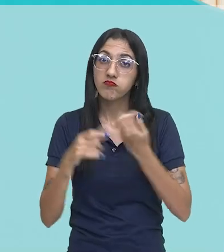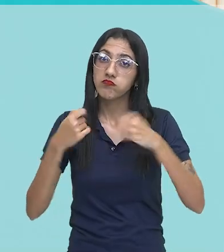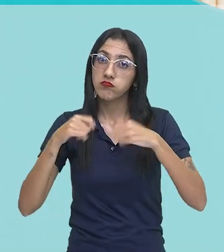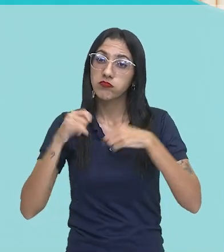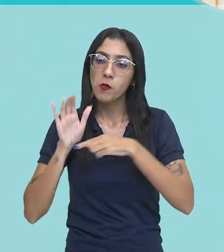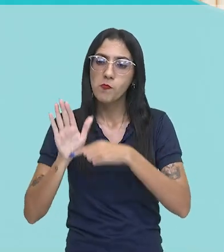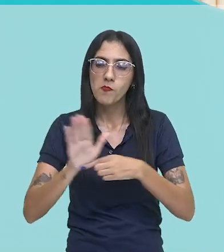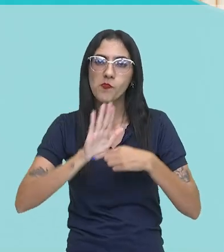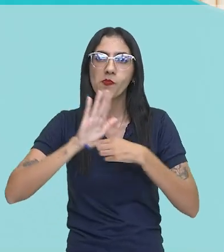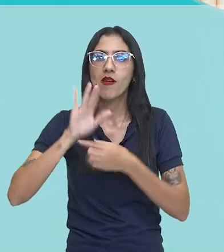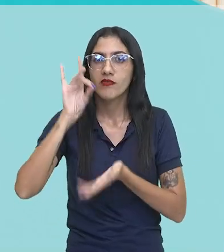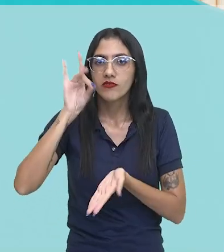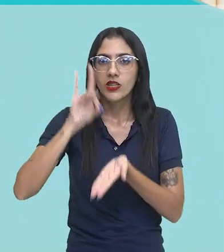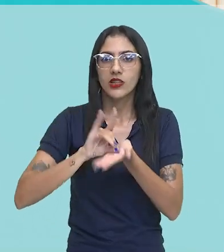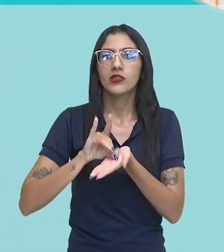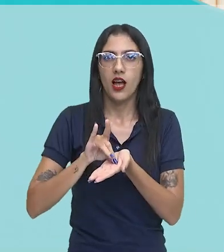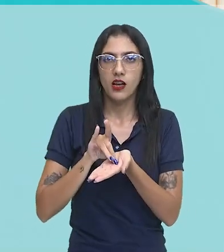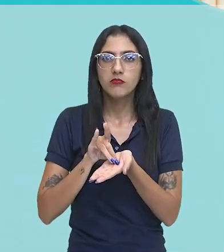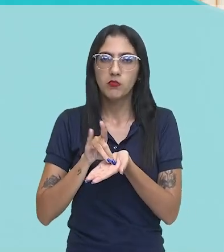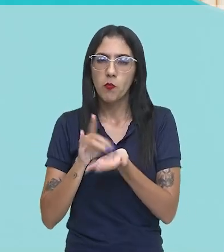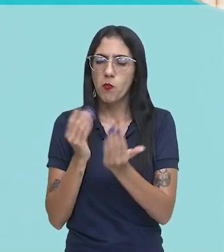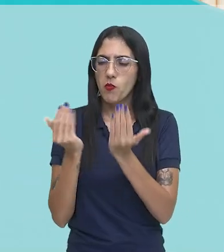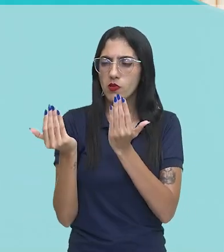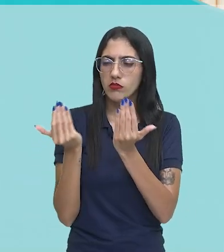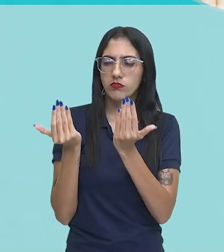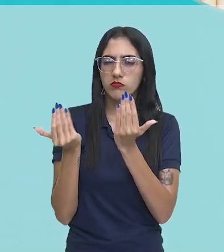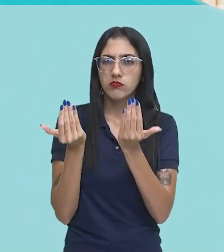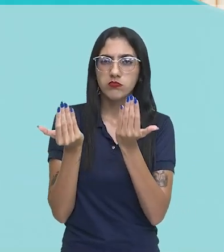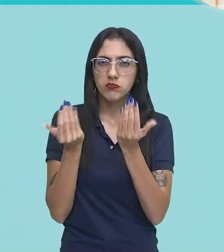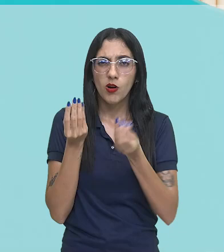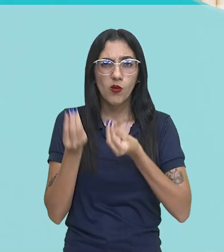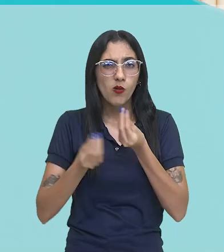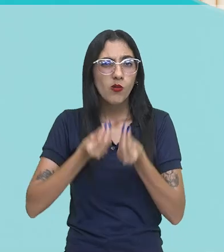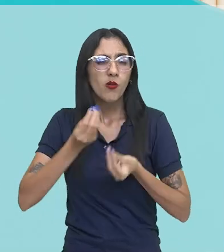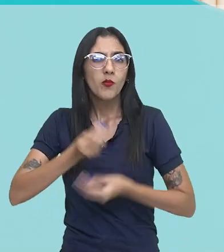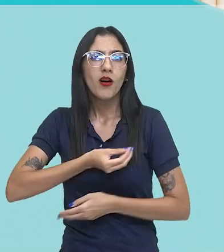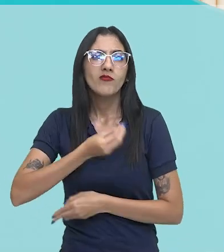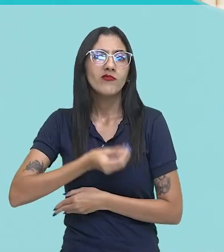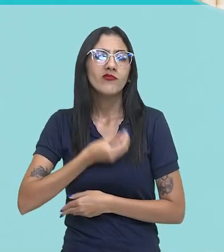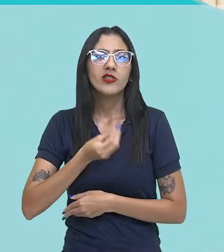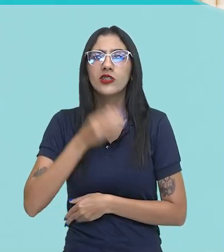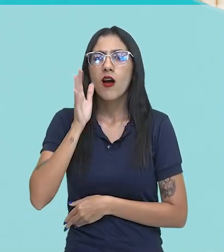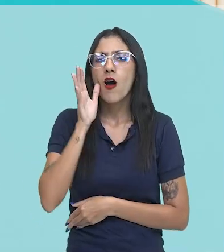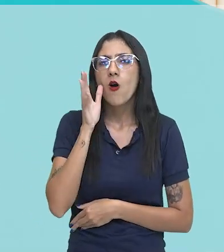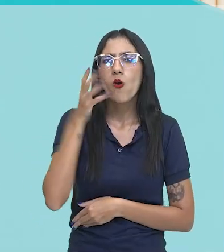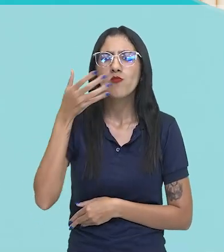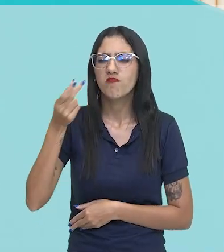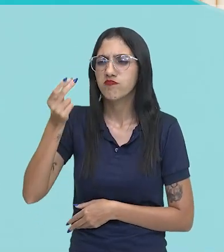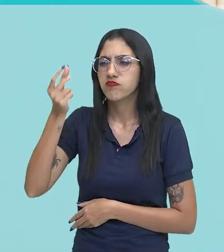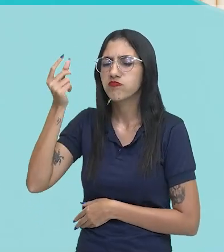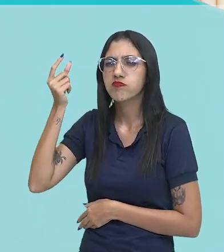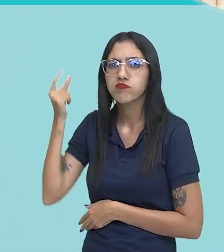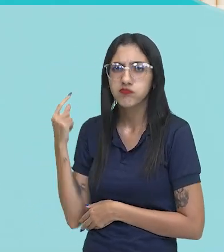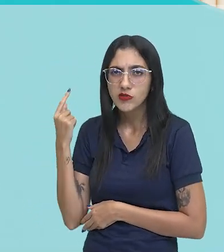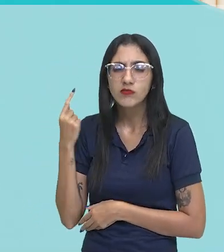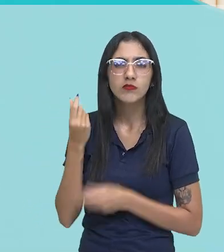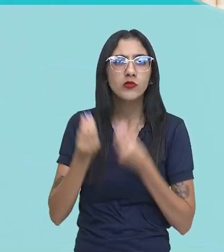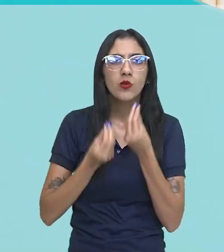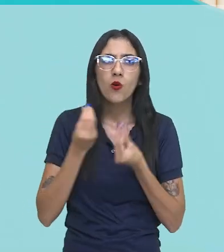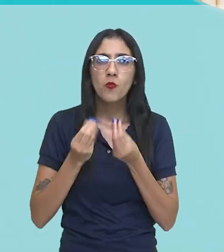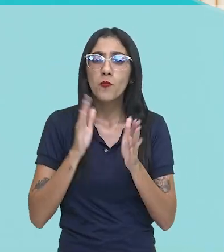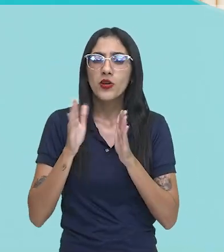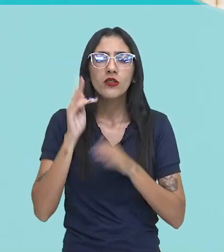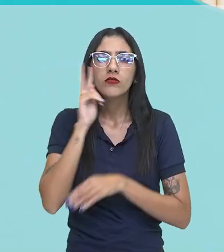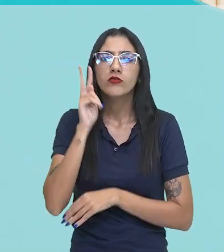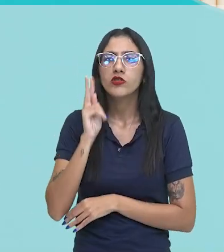realista possível, se aproximar de um cenário real, trazendo aí políticas, críticas sociais,